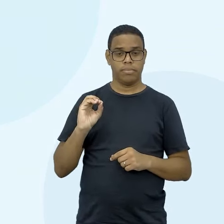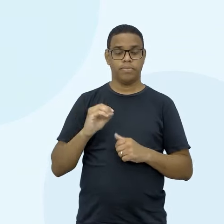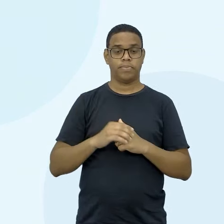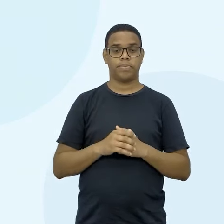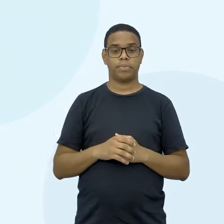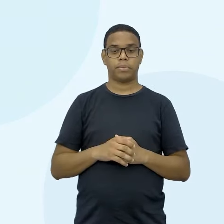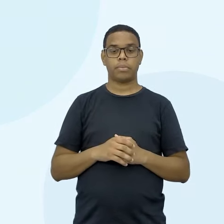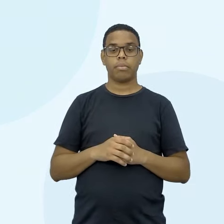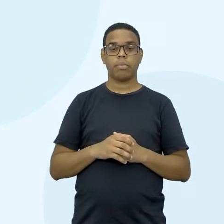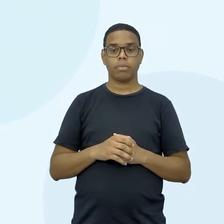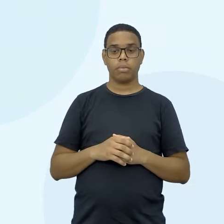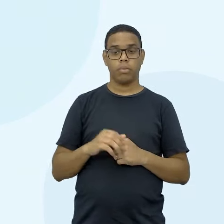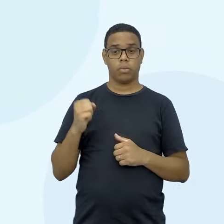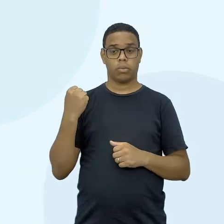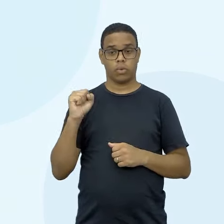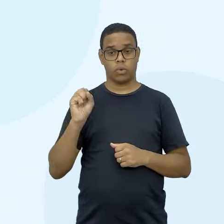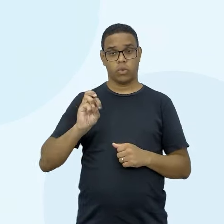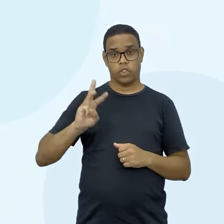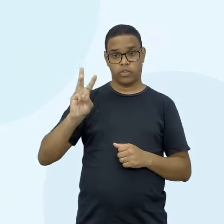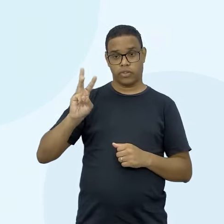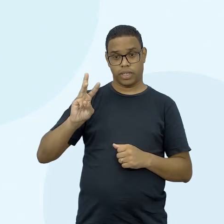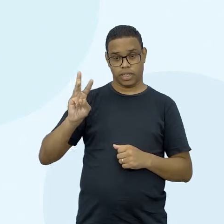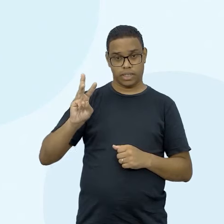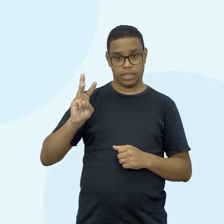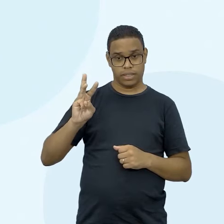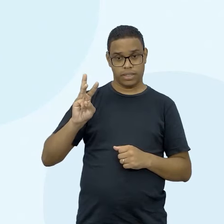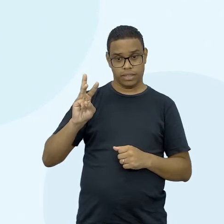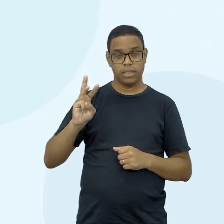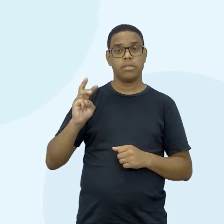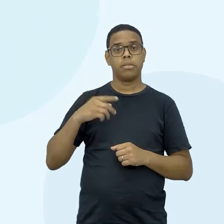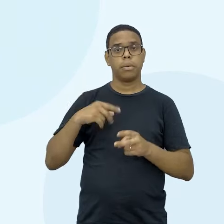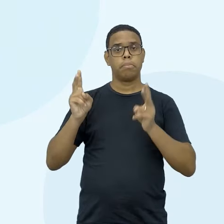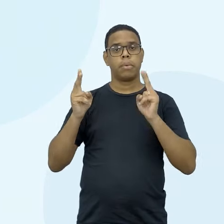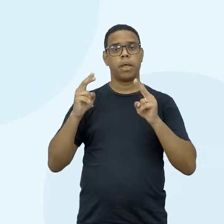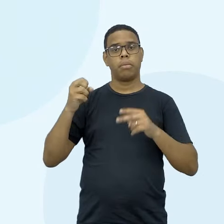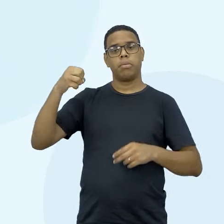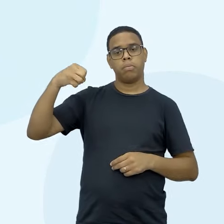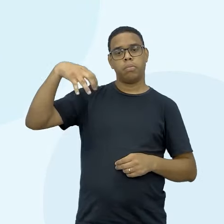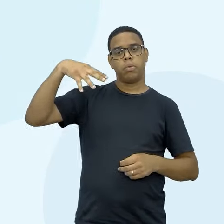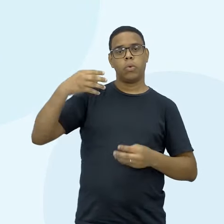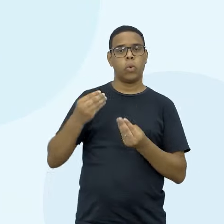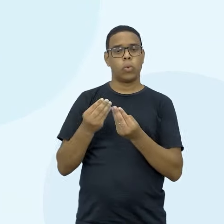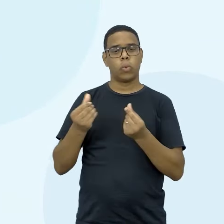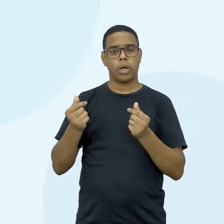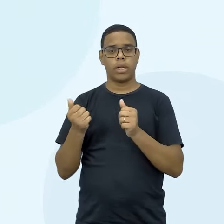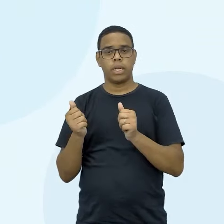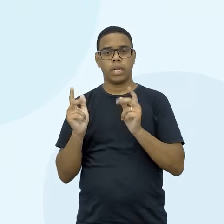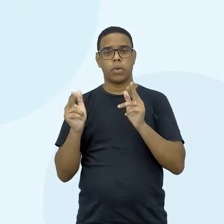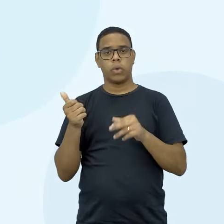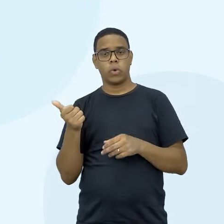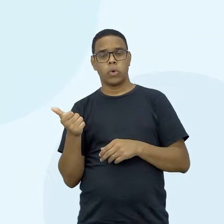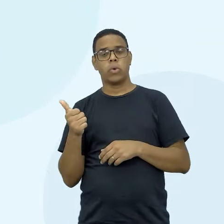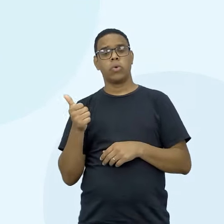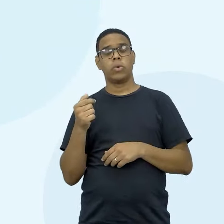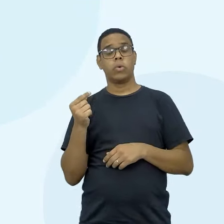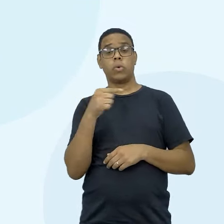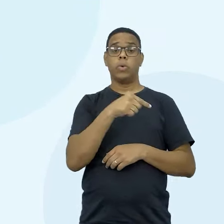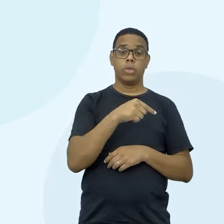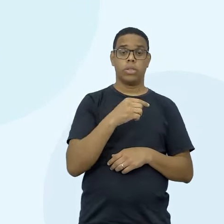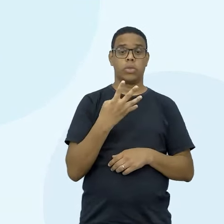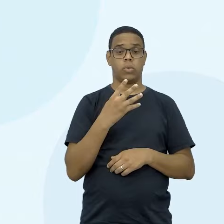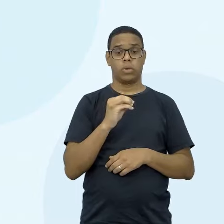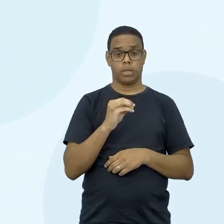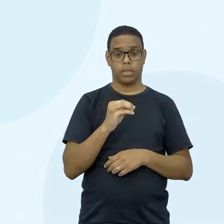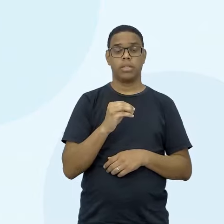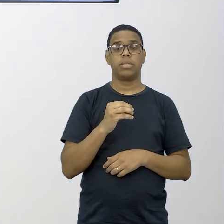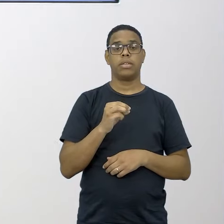Quer dizer, uma de 8 watts aqui, ó, faz o mesmo serviço que essa aqui de 40 watts. É economia